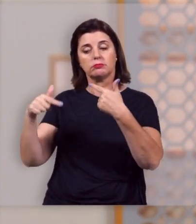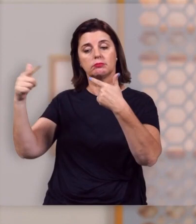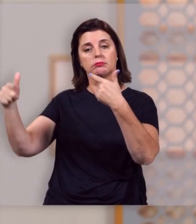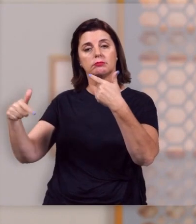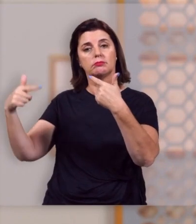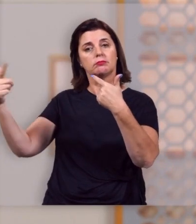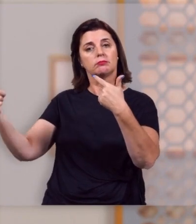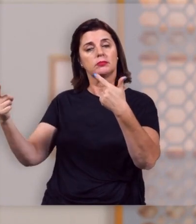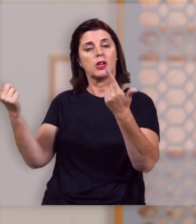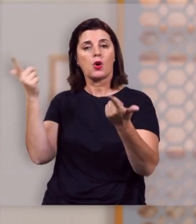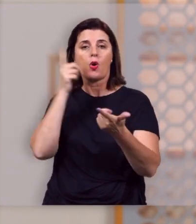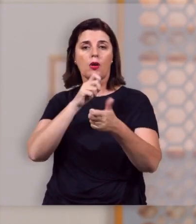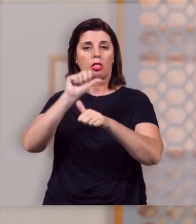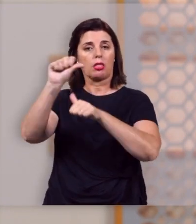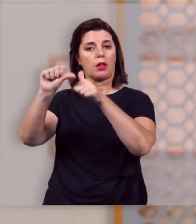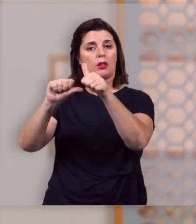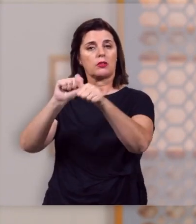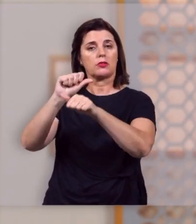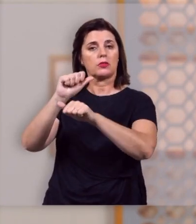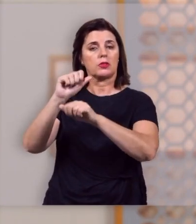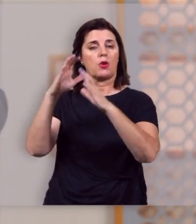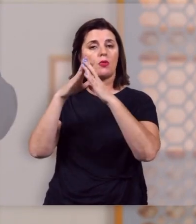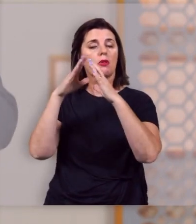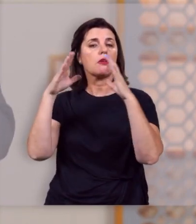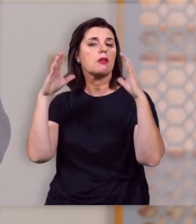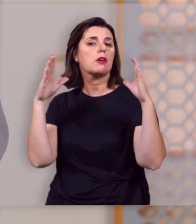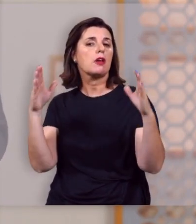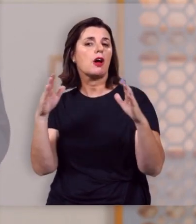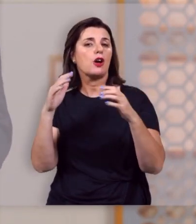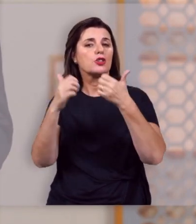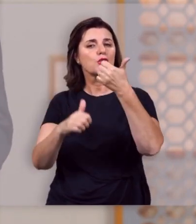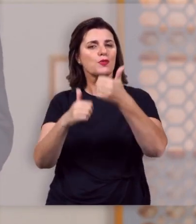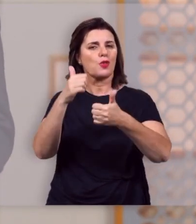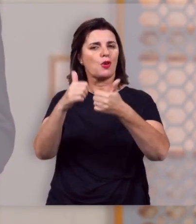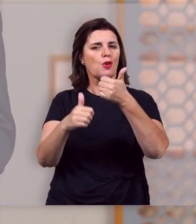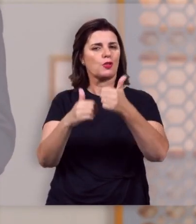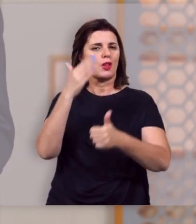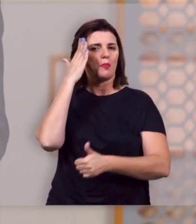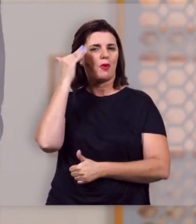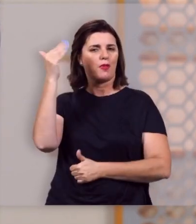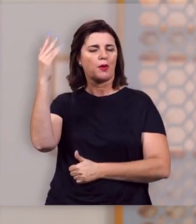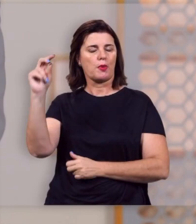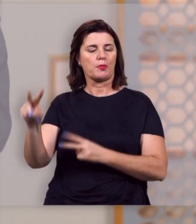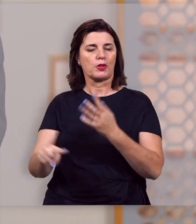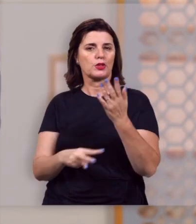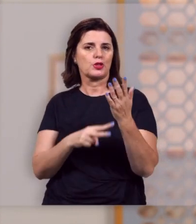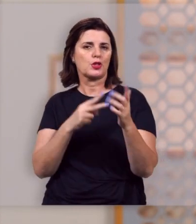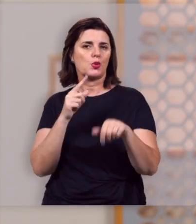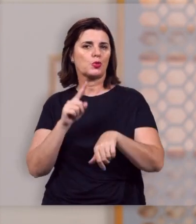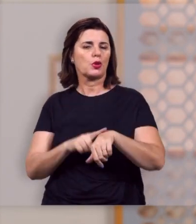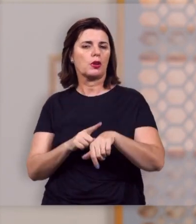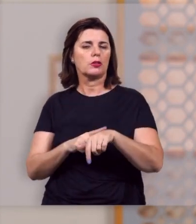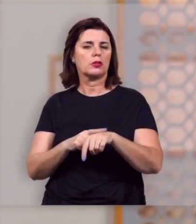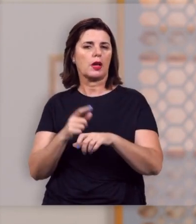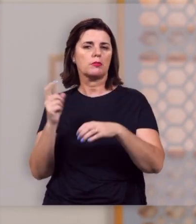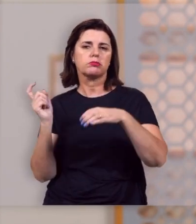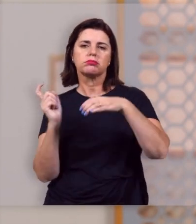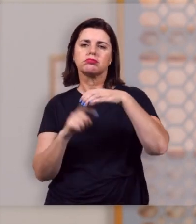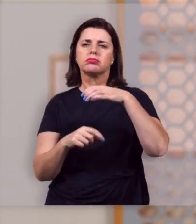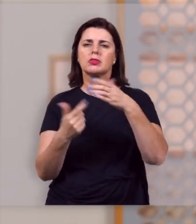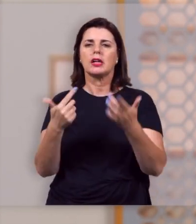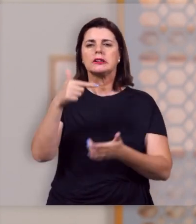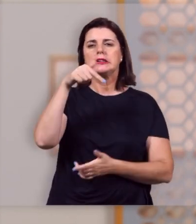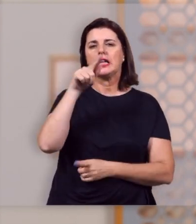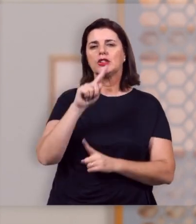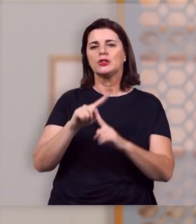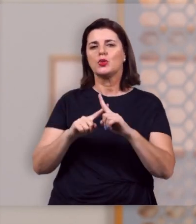partir daí o Brasil se transforma no grande fenômeno do futebol mundial, porque vai para a segunda fase e goleou a